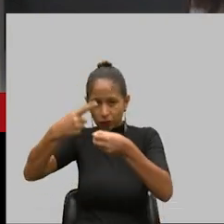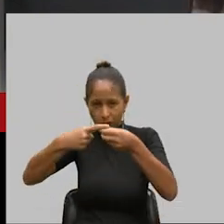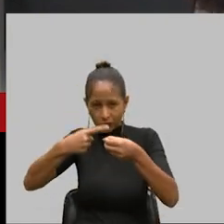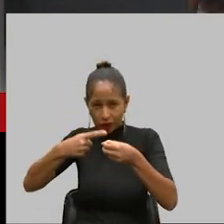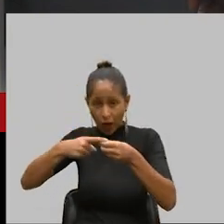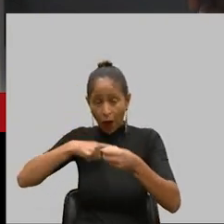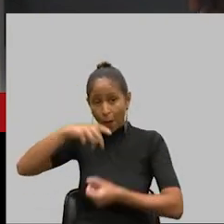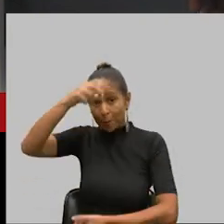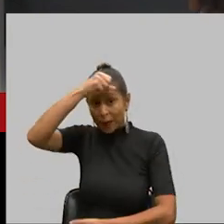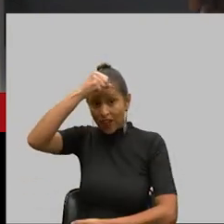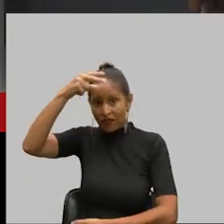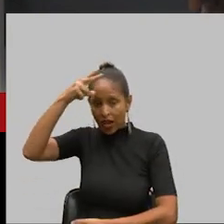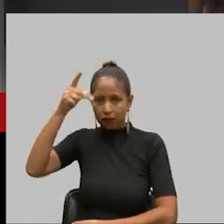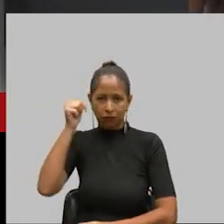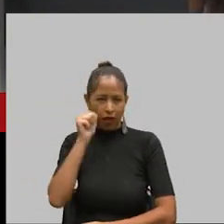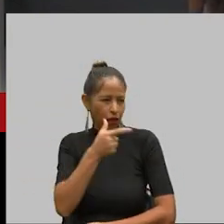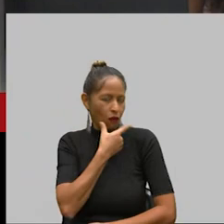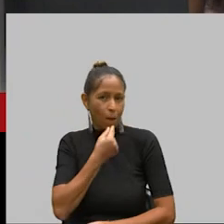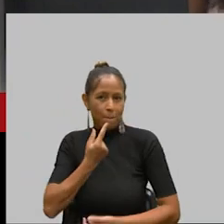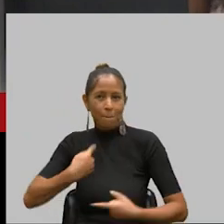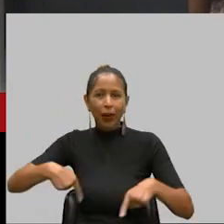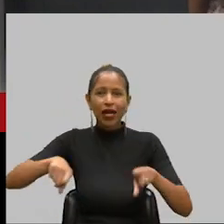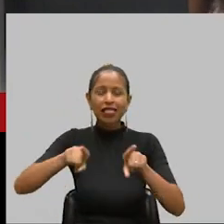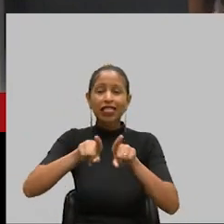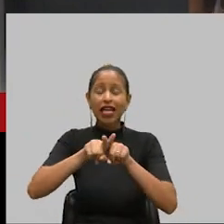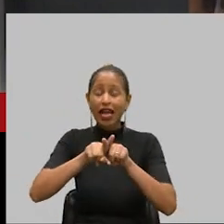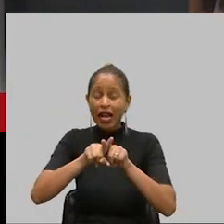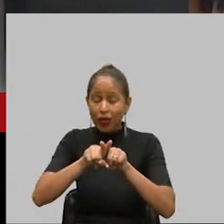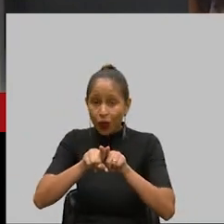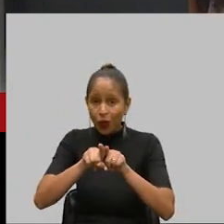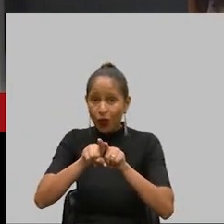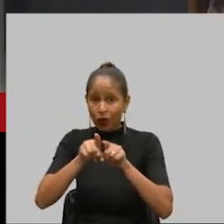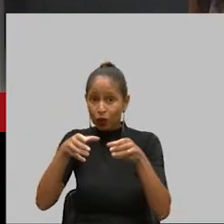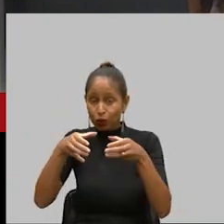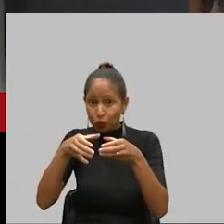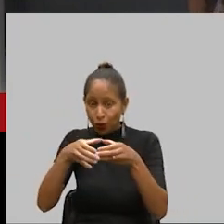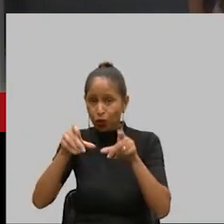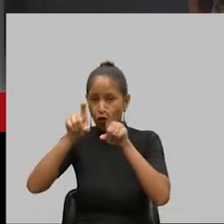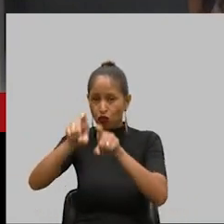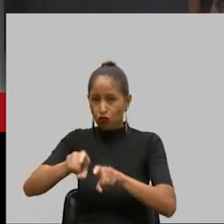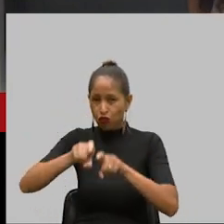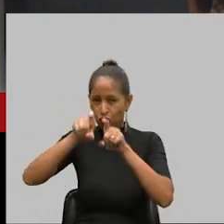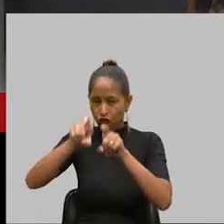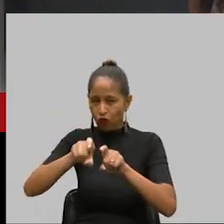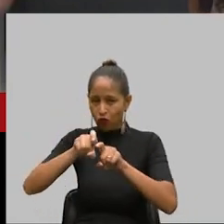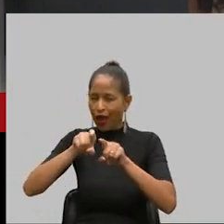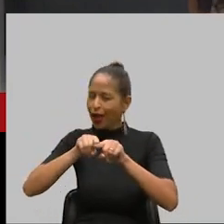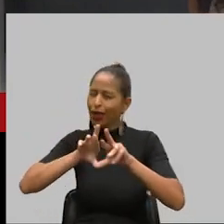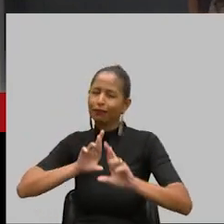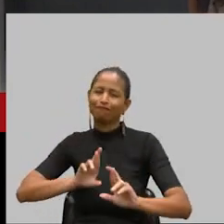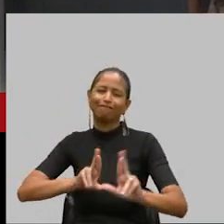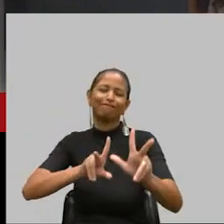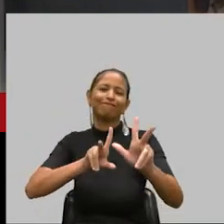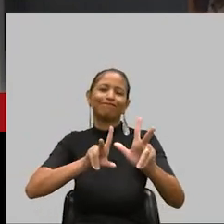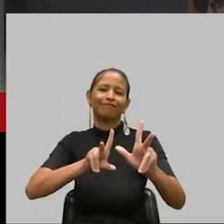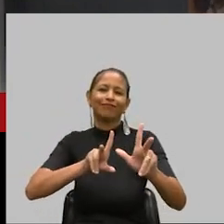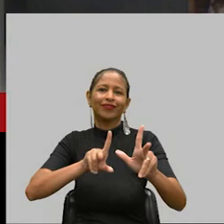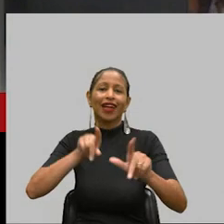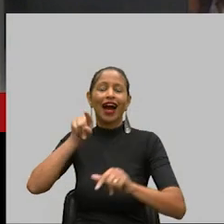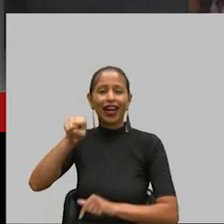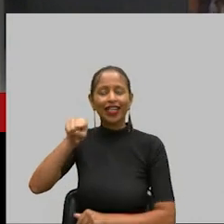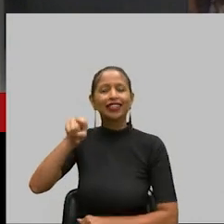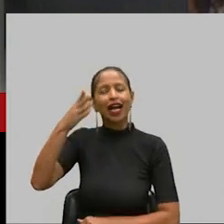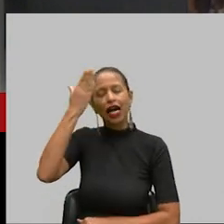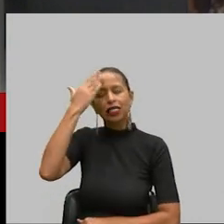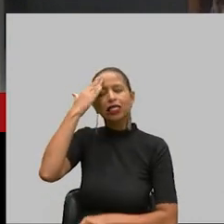prefeito ou prefeita parceiro da Educação do campo e das águas das florestas faz a diferença tá aqui a escola de natalândia que